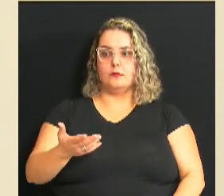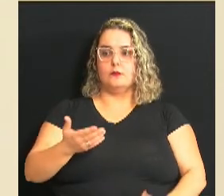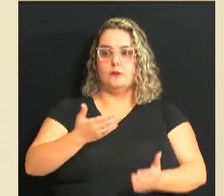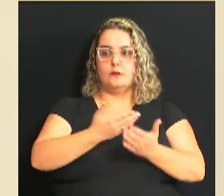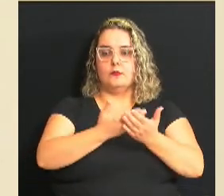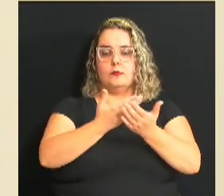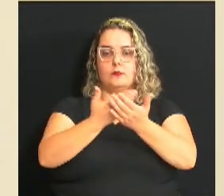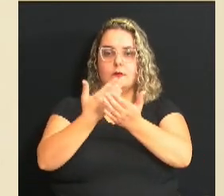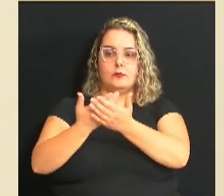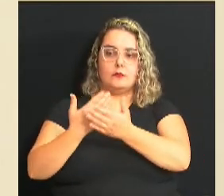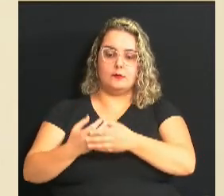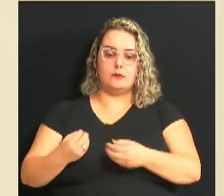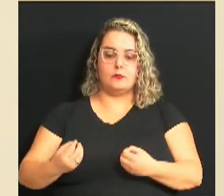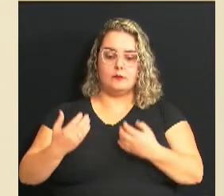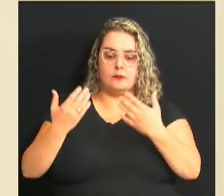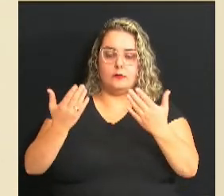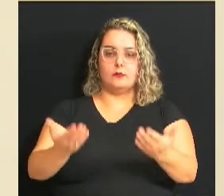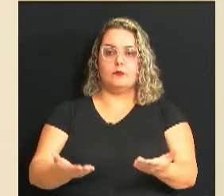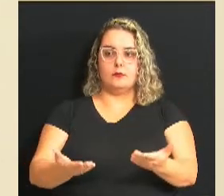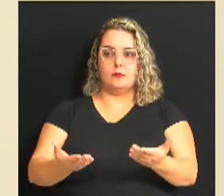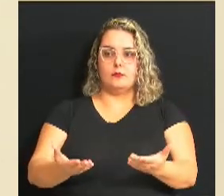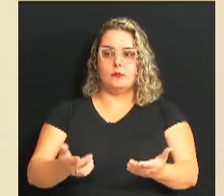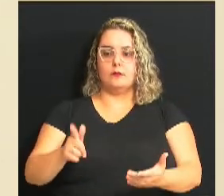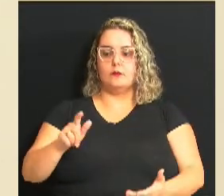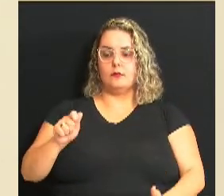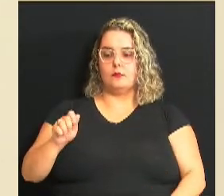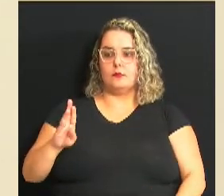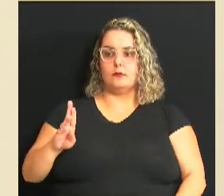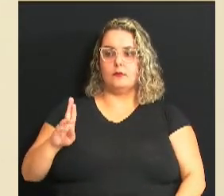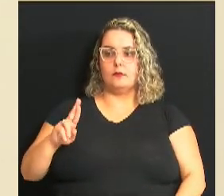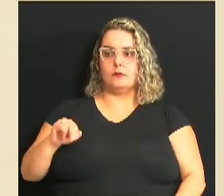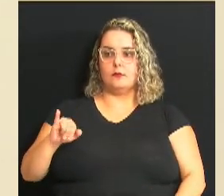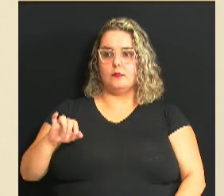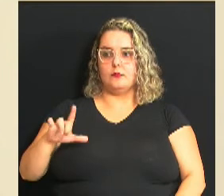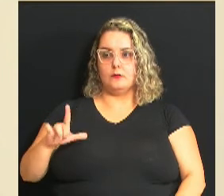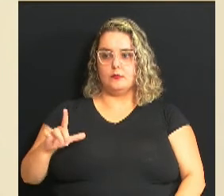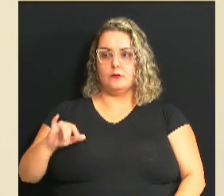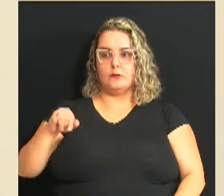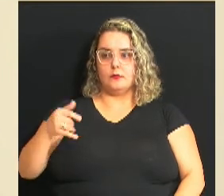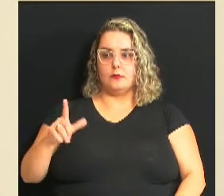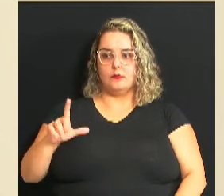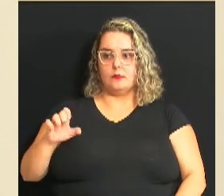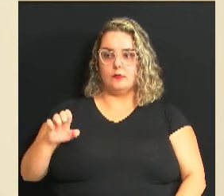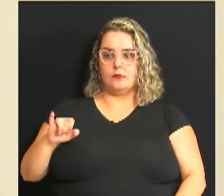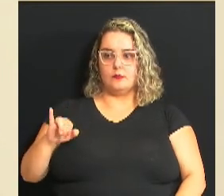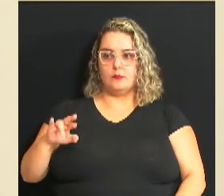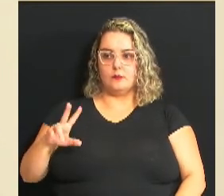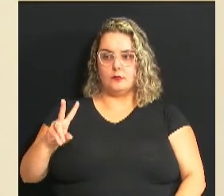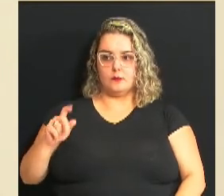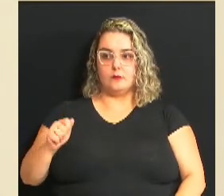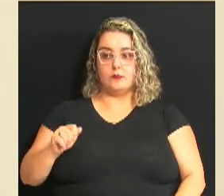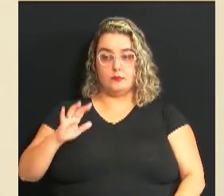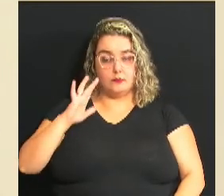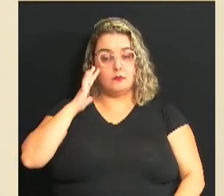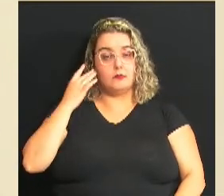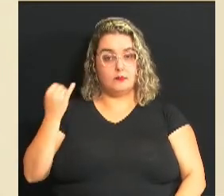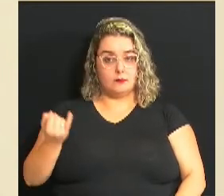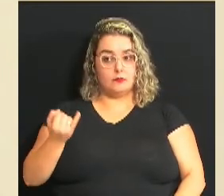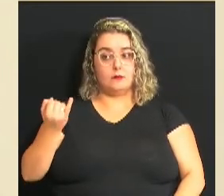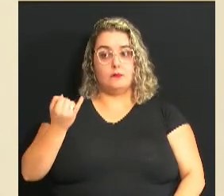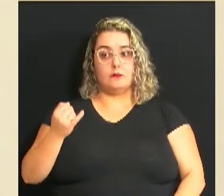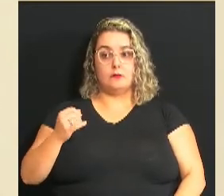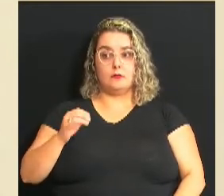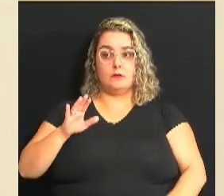estudo apresentado pelo Gabriel, da J. Leiva, me parece bem relevante. Talvez nós possamos aqui